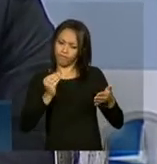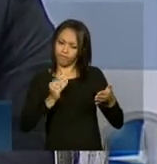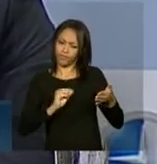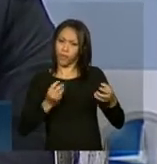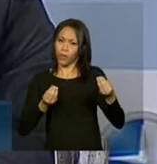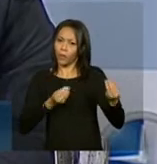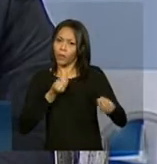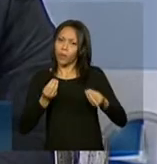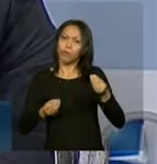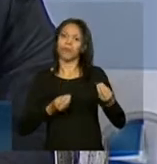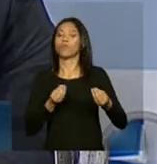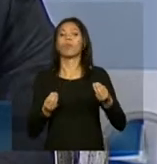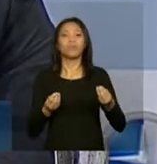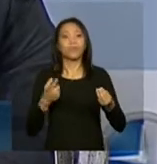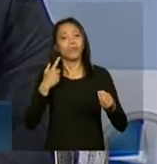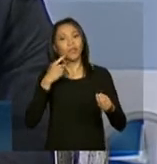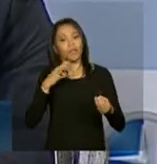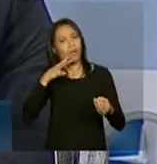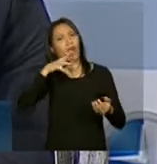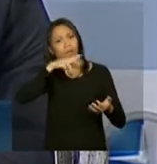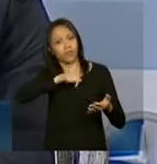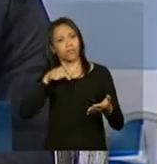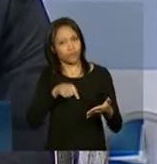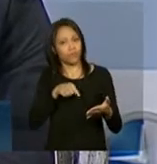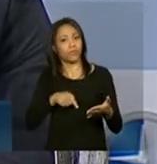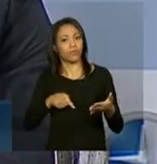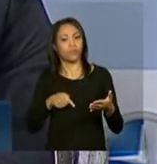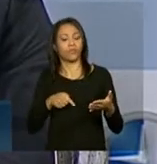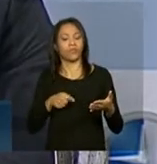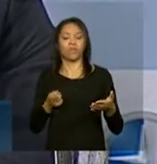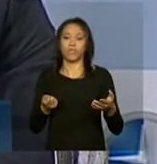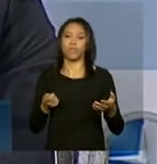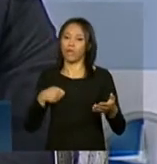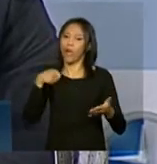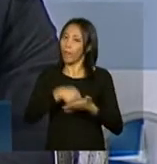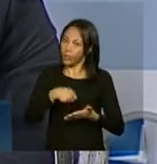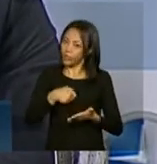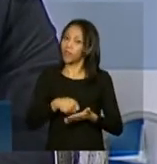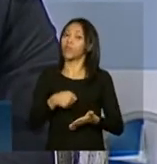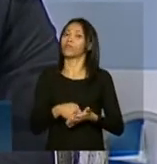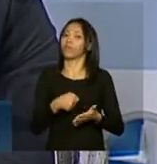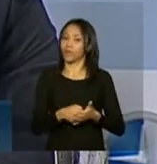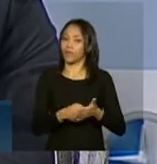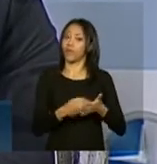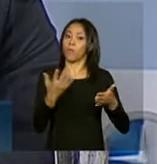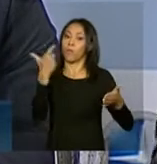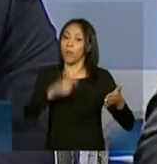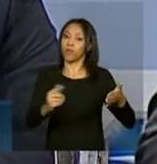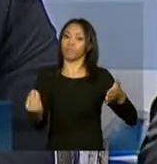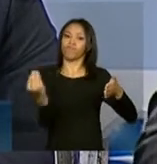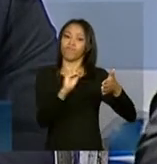daqueles procedimentos que julgou tecnicamente, né, que deveriam ser ampliados.